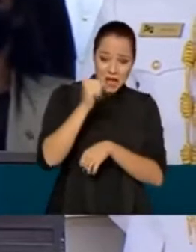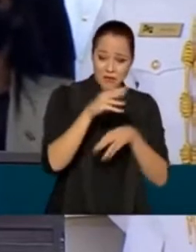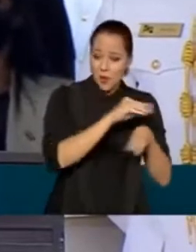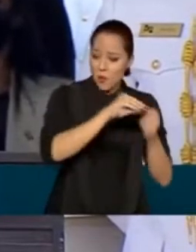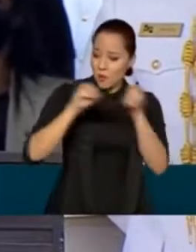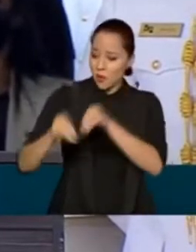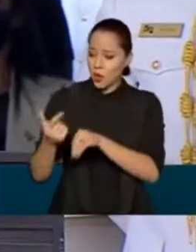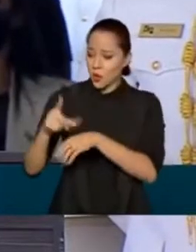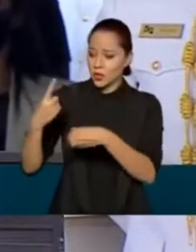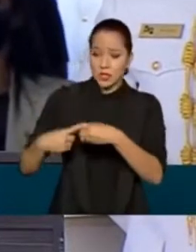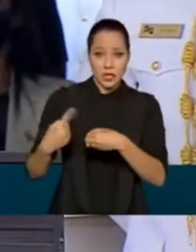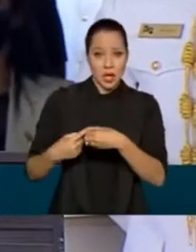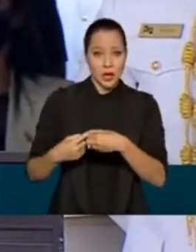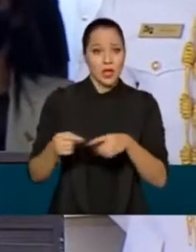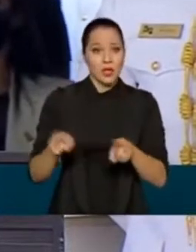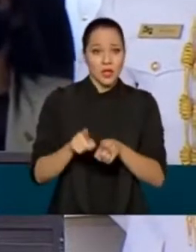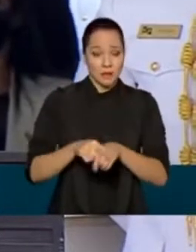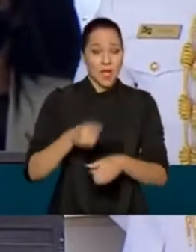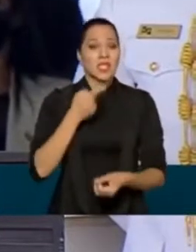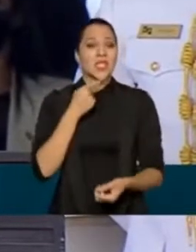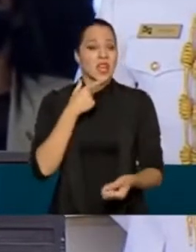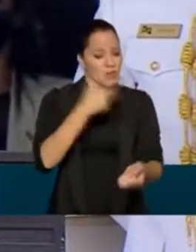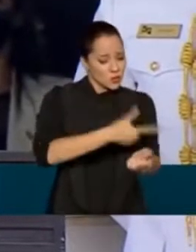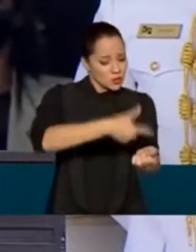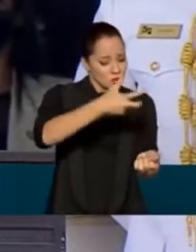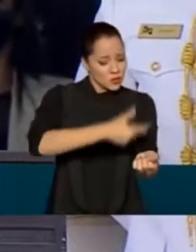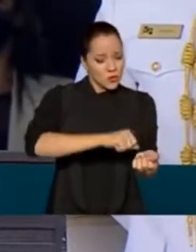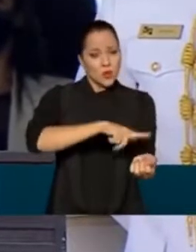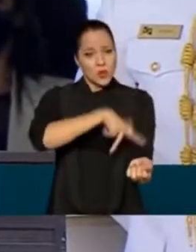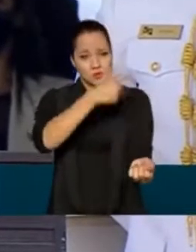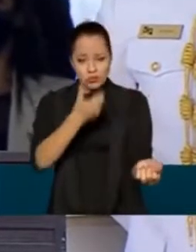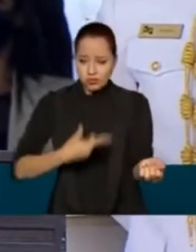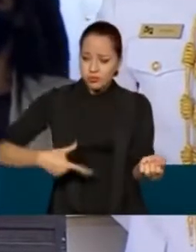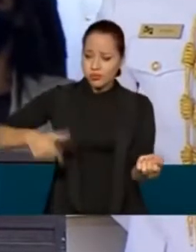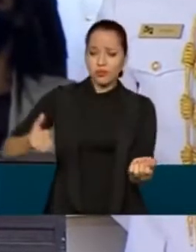doamos centenas de litros do nosso próprio sangue.